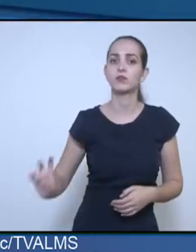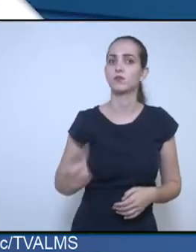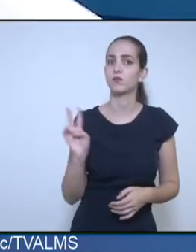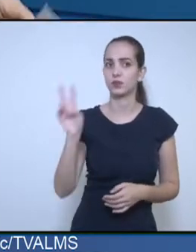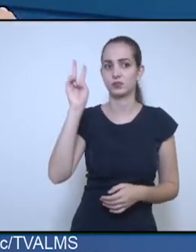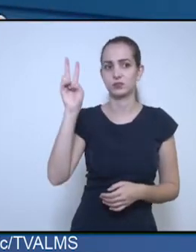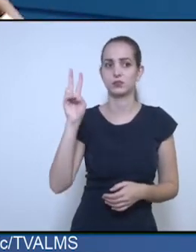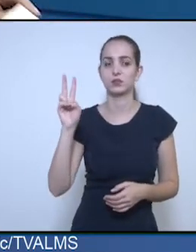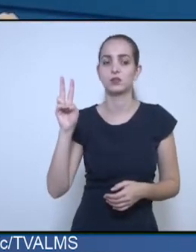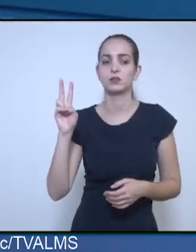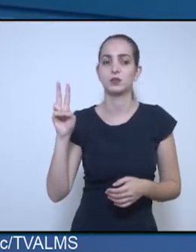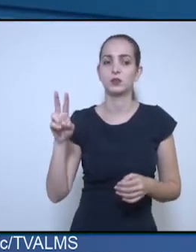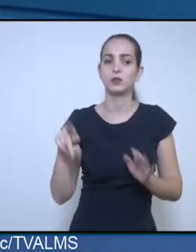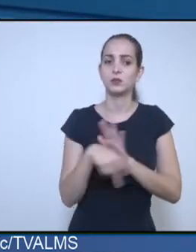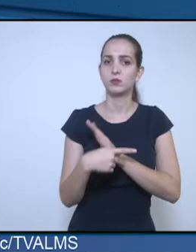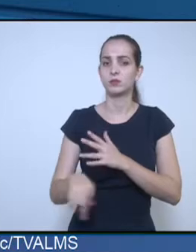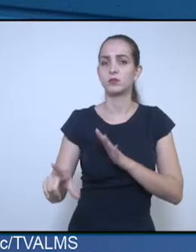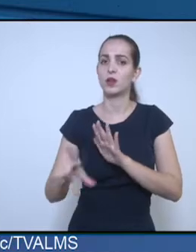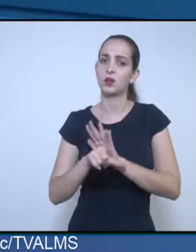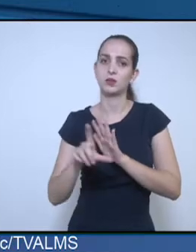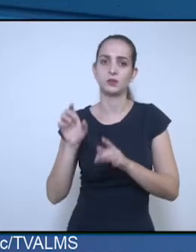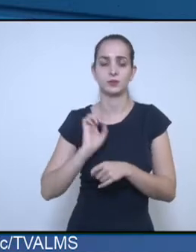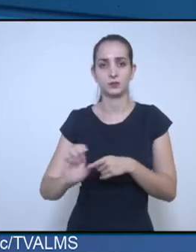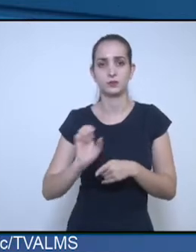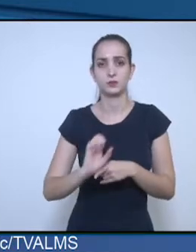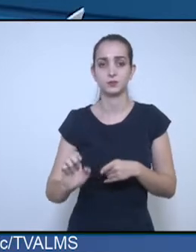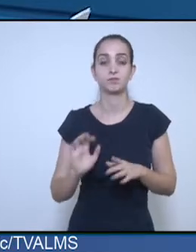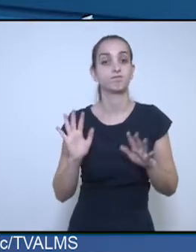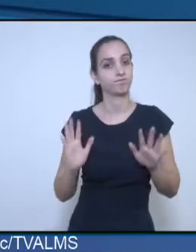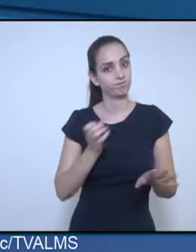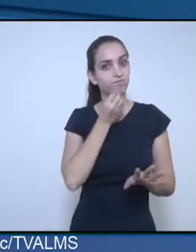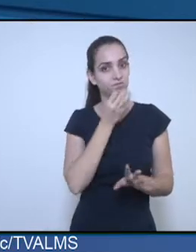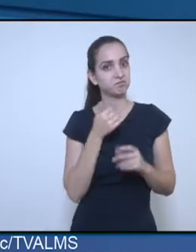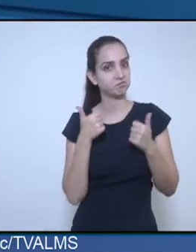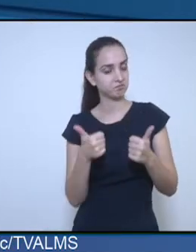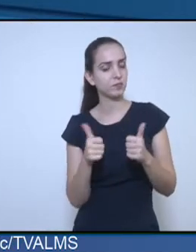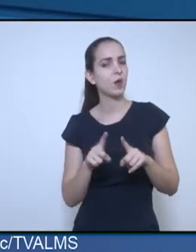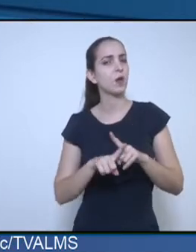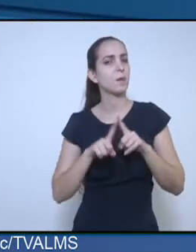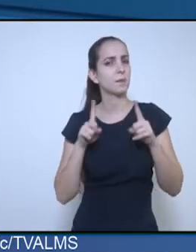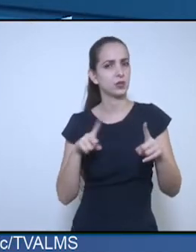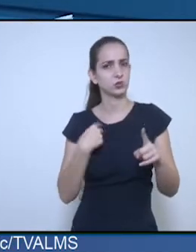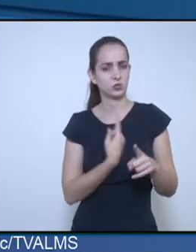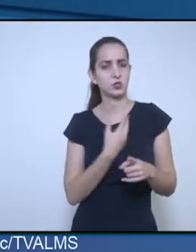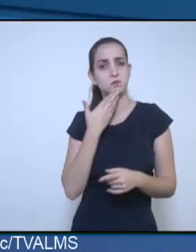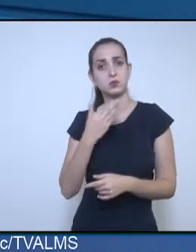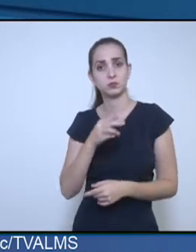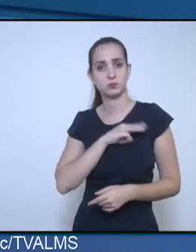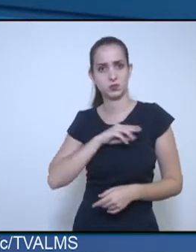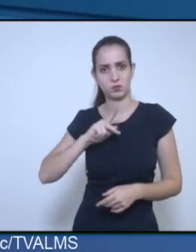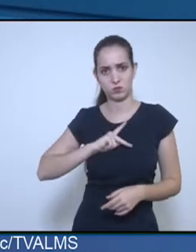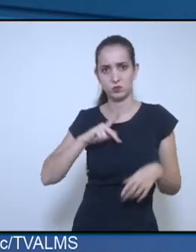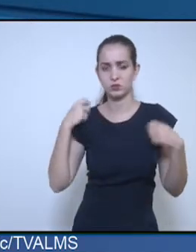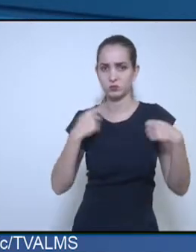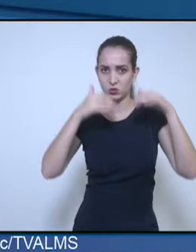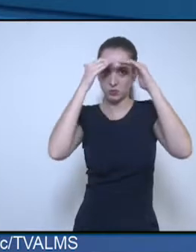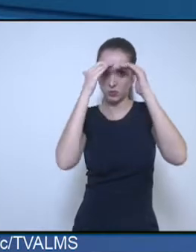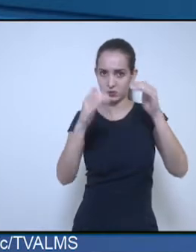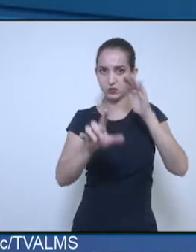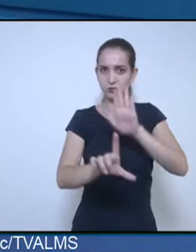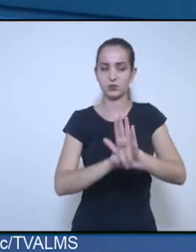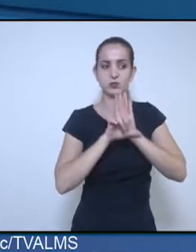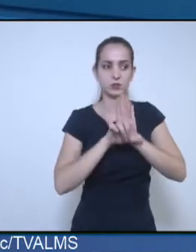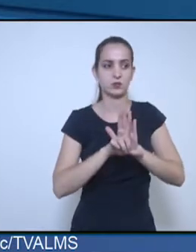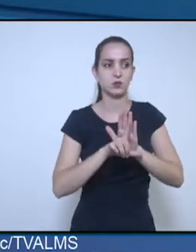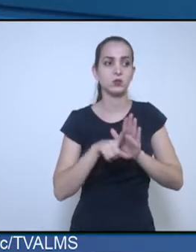validade e valor às leis estaduais. Muito bem, então nós acionamos o Ministério Público para que se cumpra a lei. É isso que nós